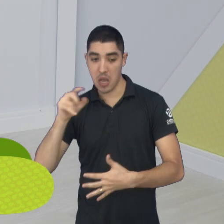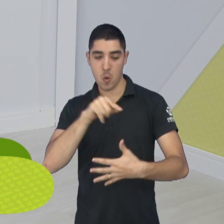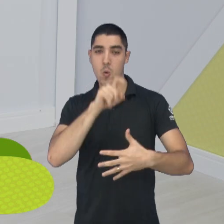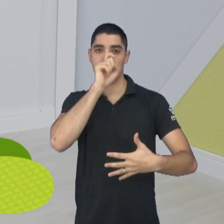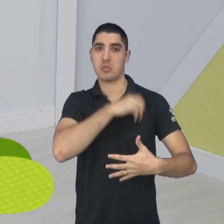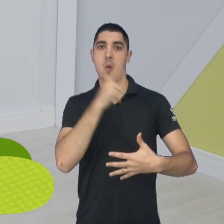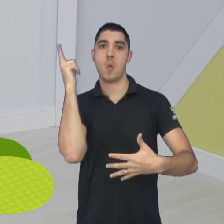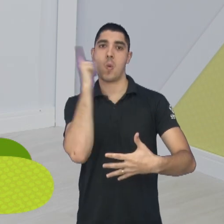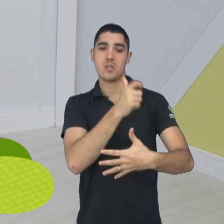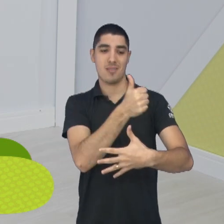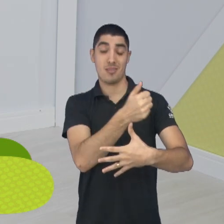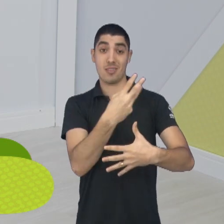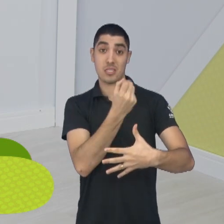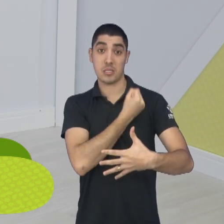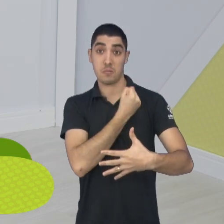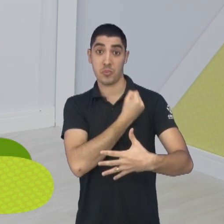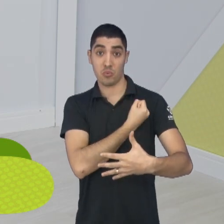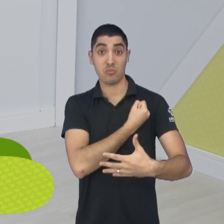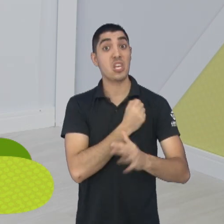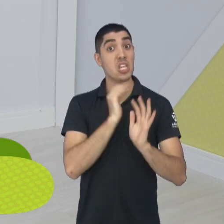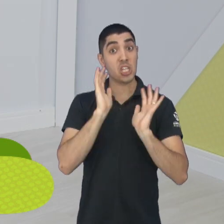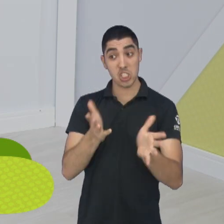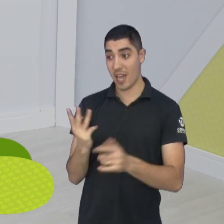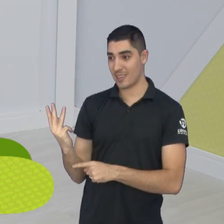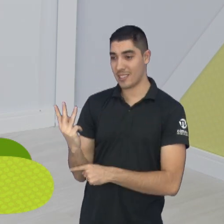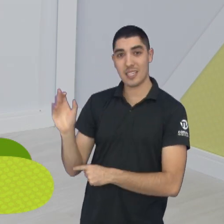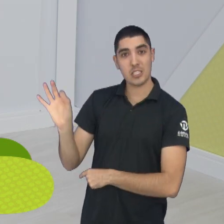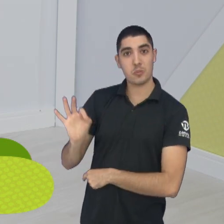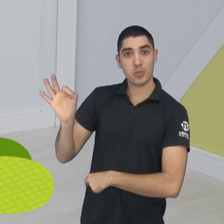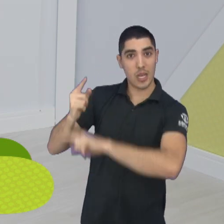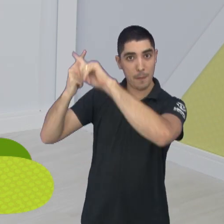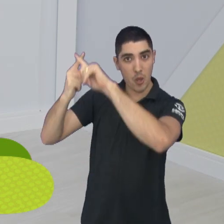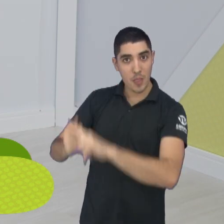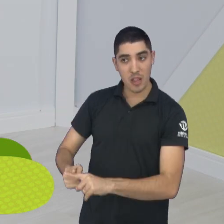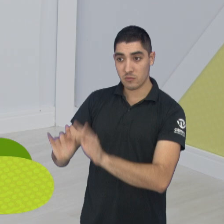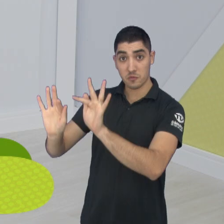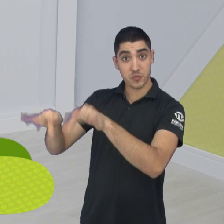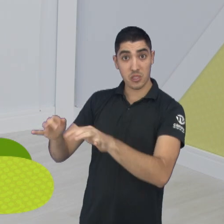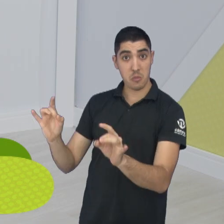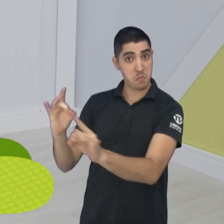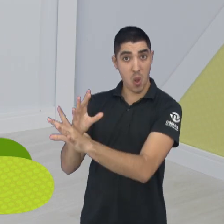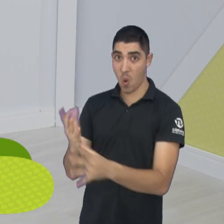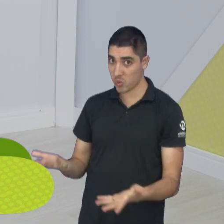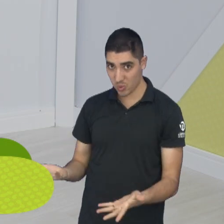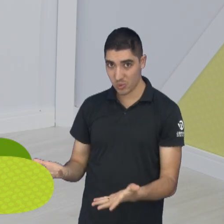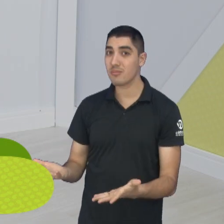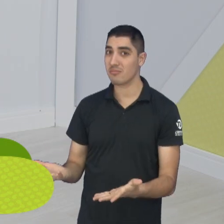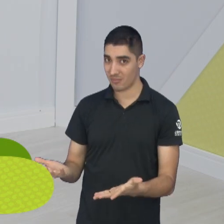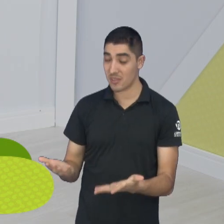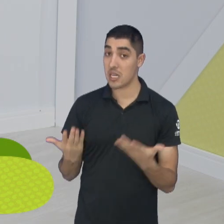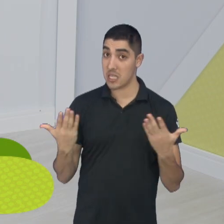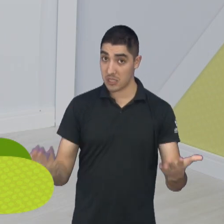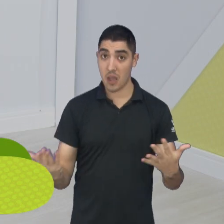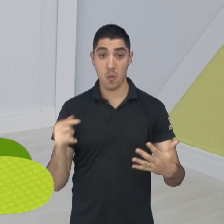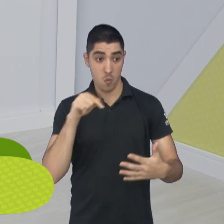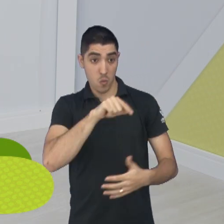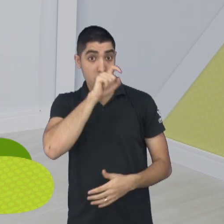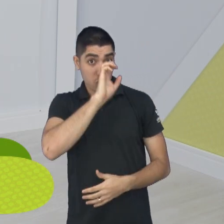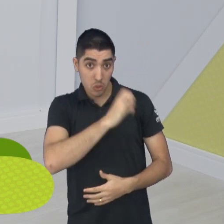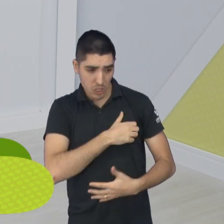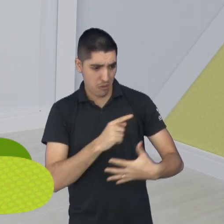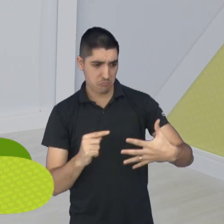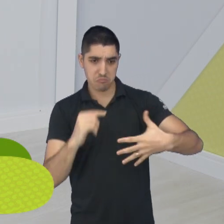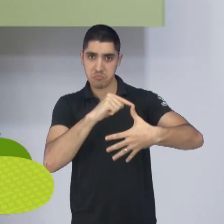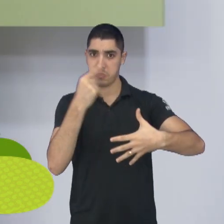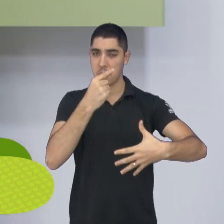só lembrando, já foi 1/3 do campeonato, como o Marvin disse na matéria, ou seja, para o São José, neste momento, é o melhor dos